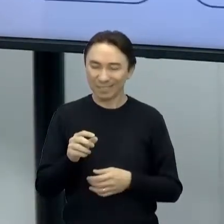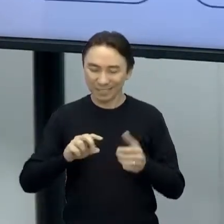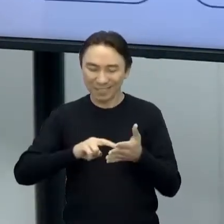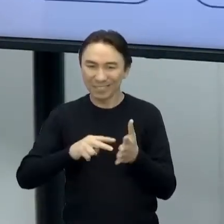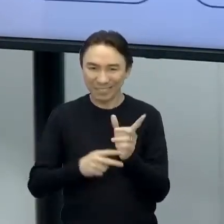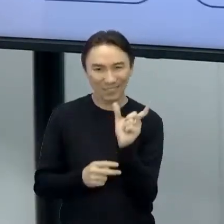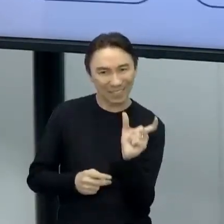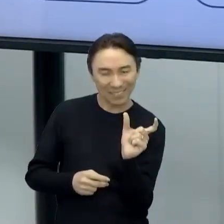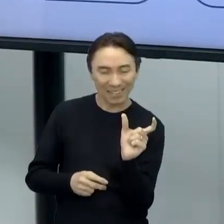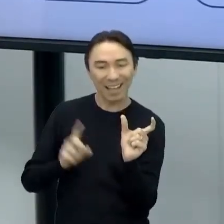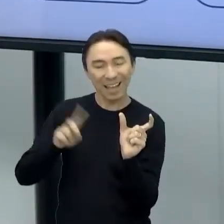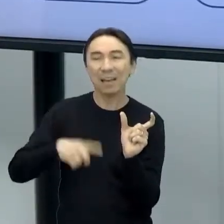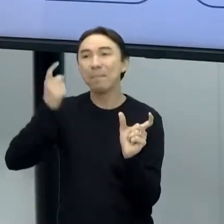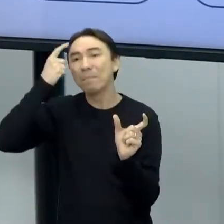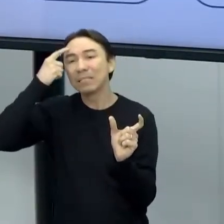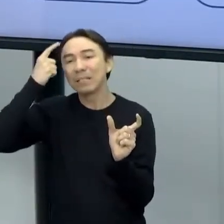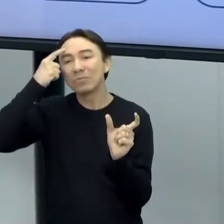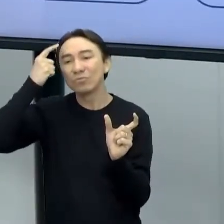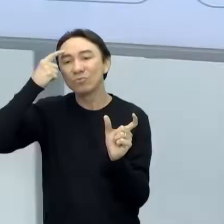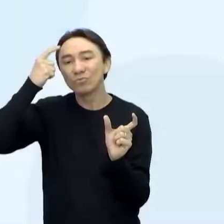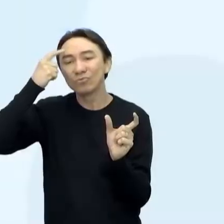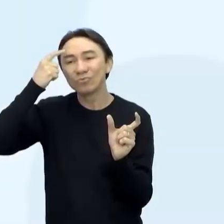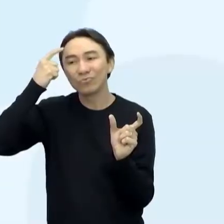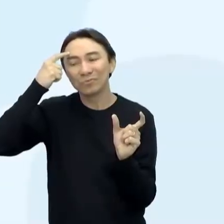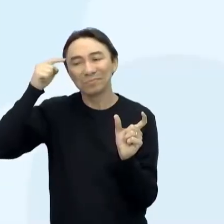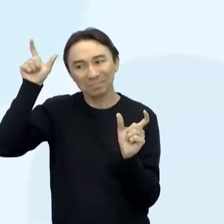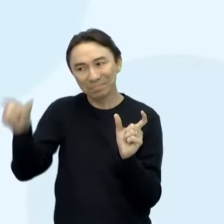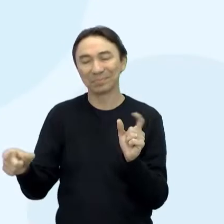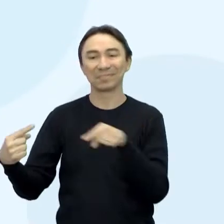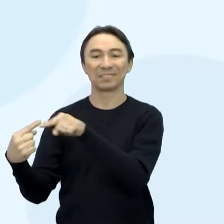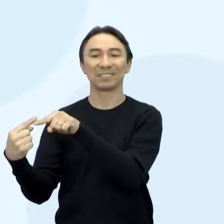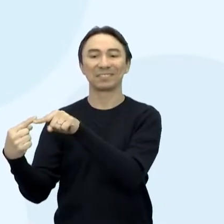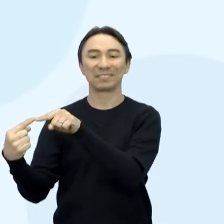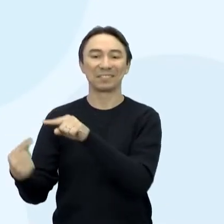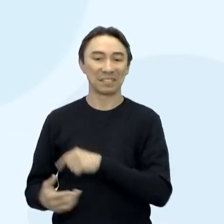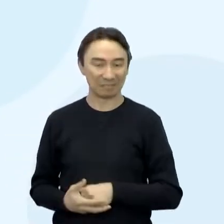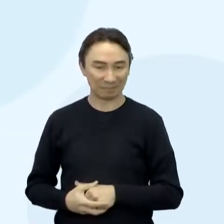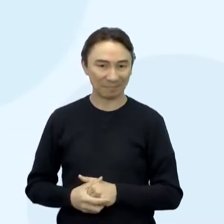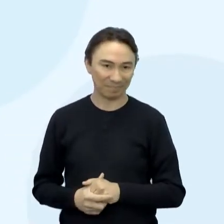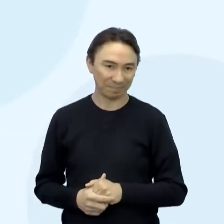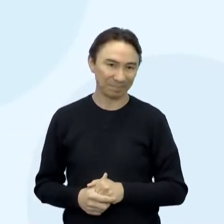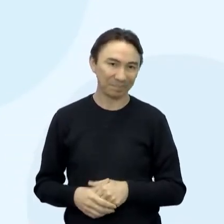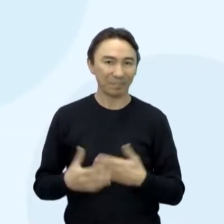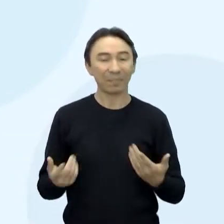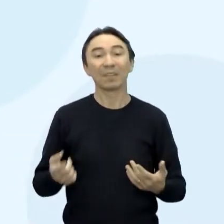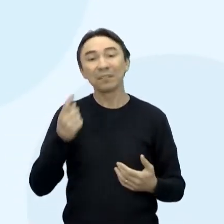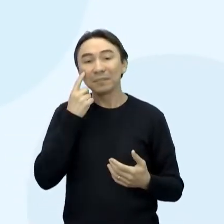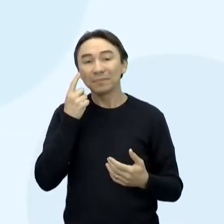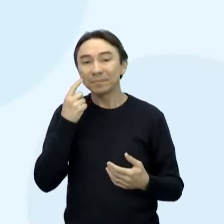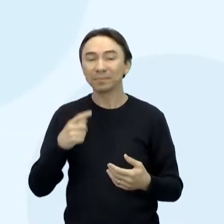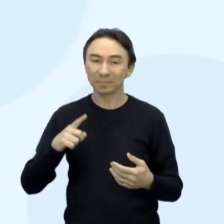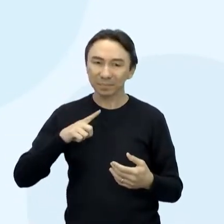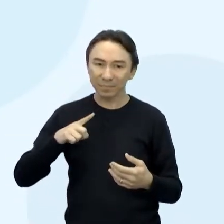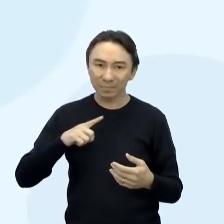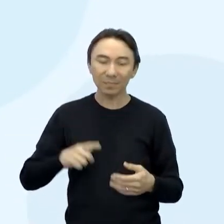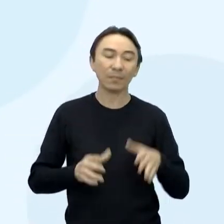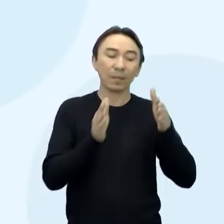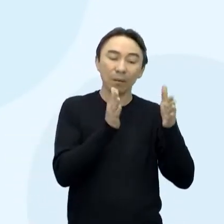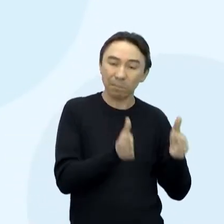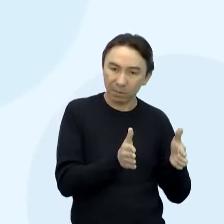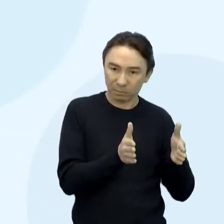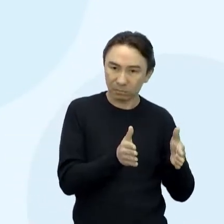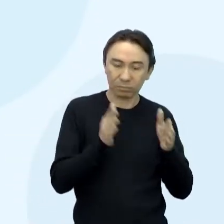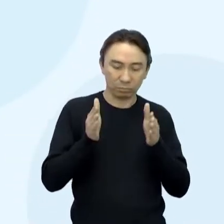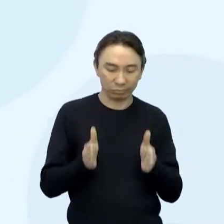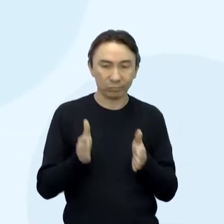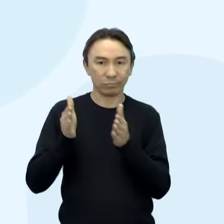Beleza? Bora para as etapas aí, ó. Nossa, essa hora voa. Etapas.